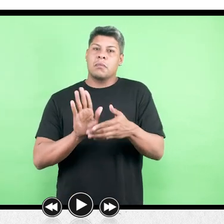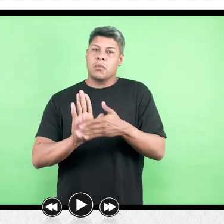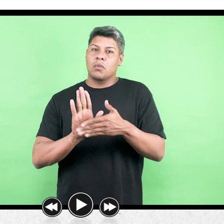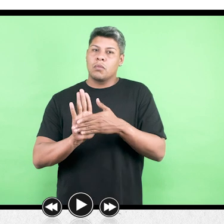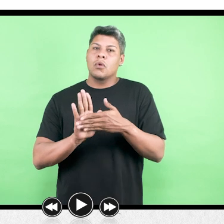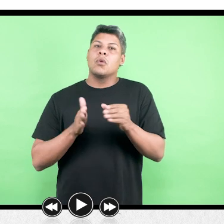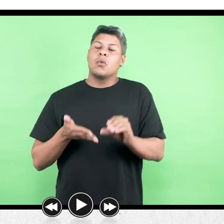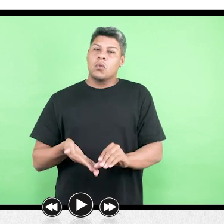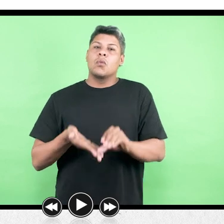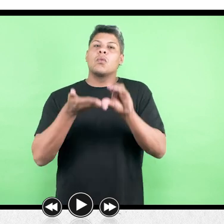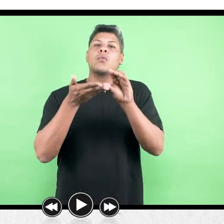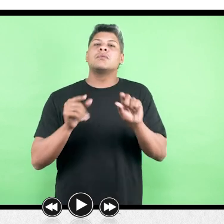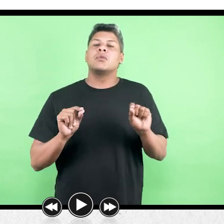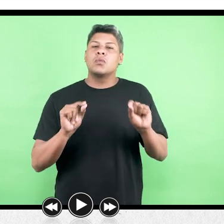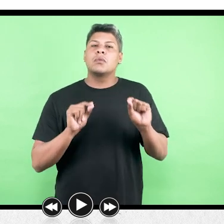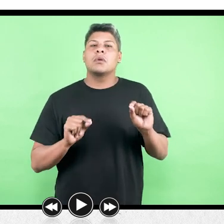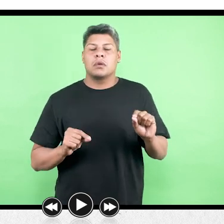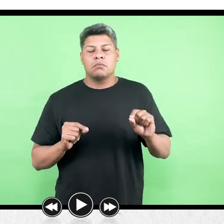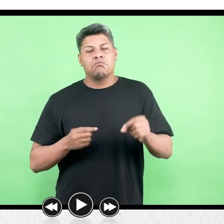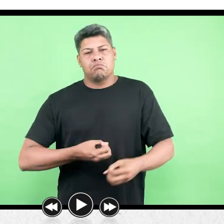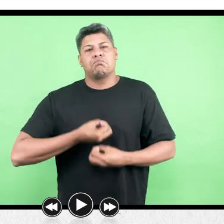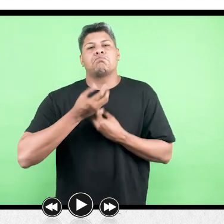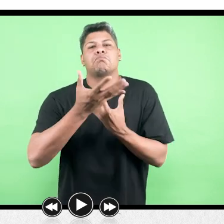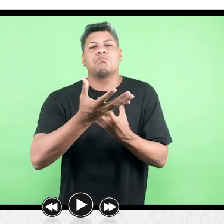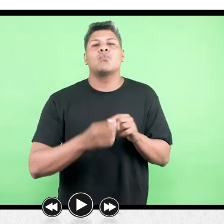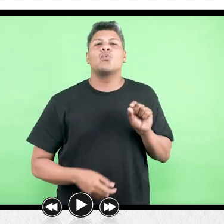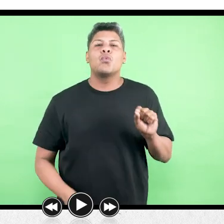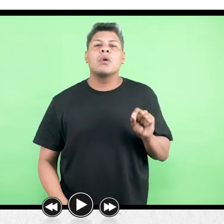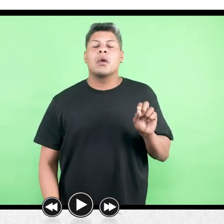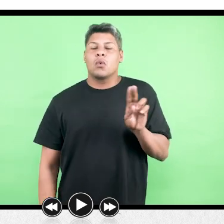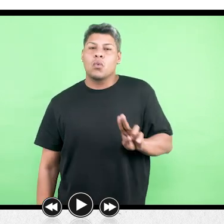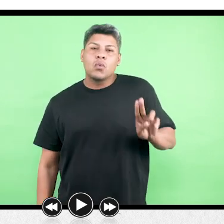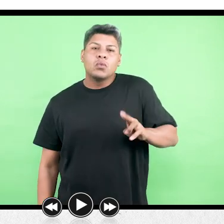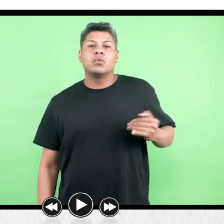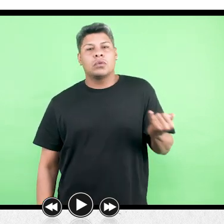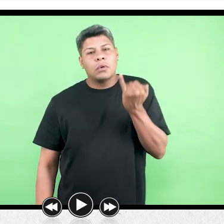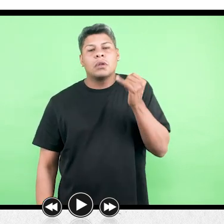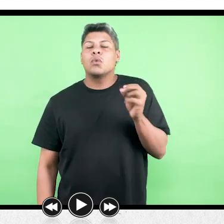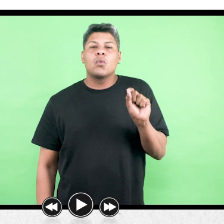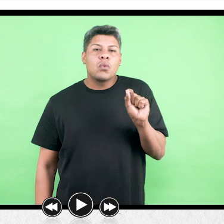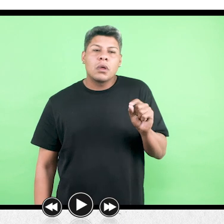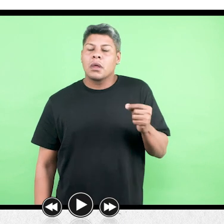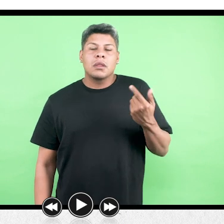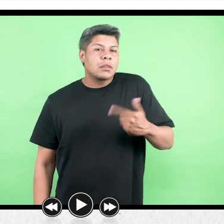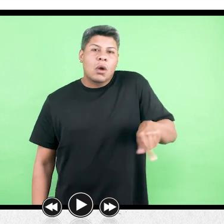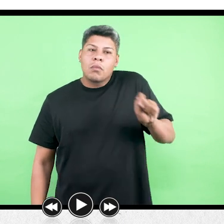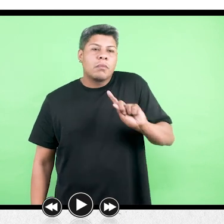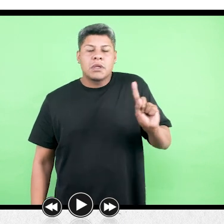conselho a questão expressiva do que não é uso insignificante, o que vai estar isento, né, da outorga e,